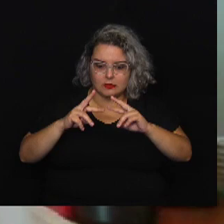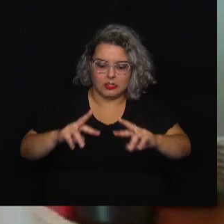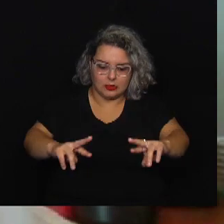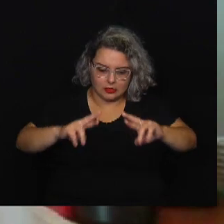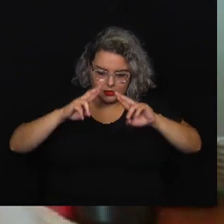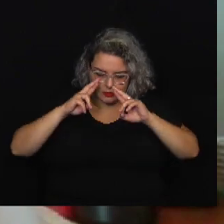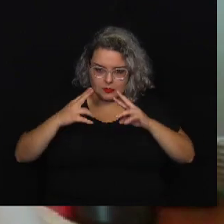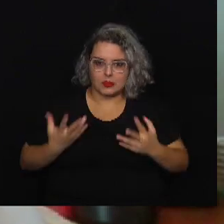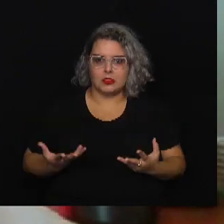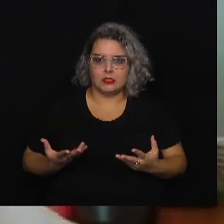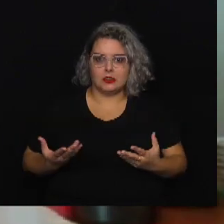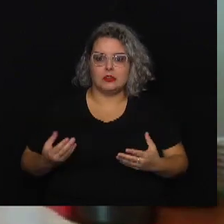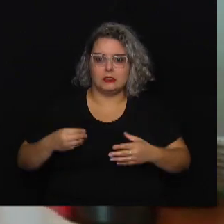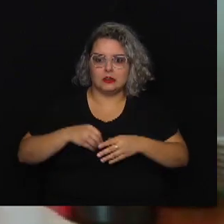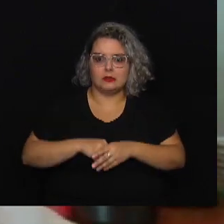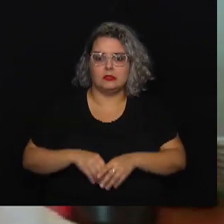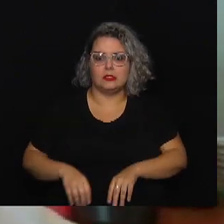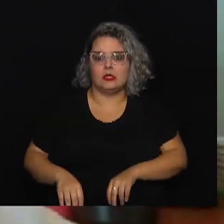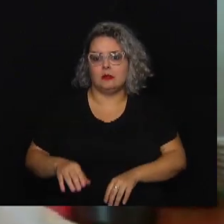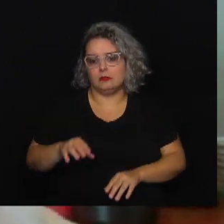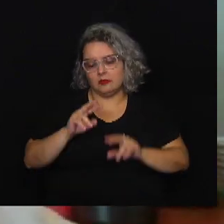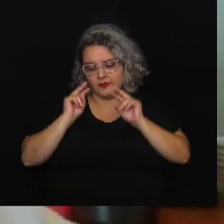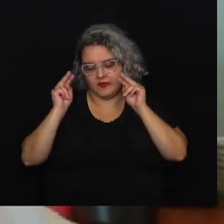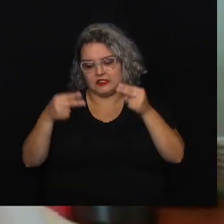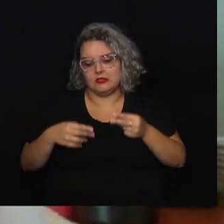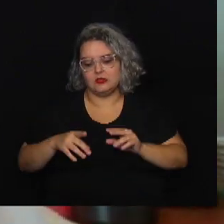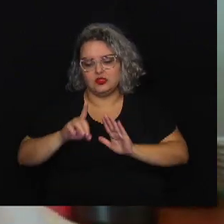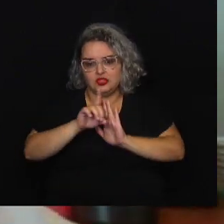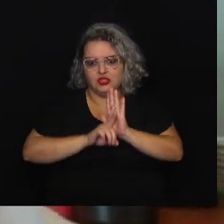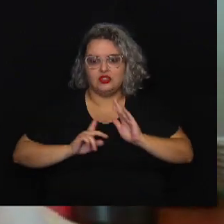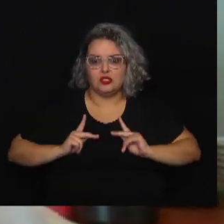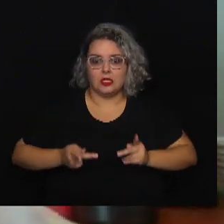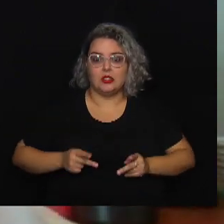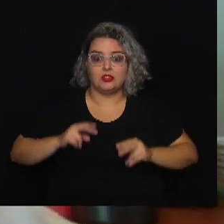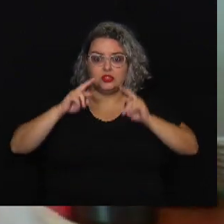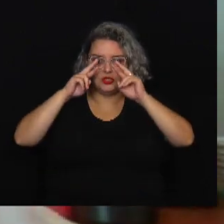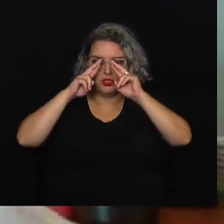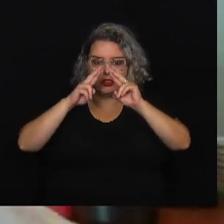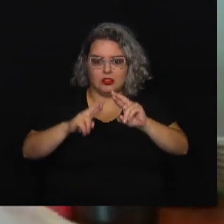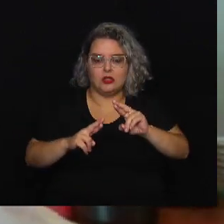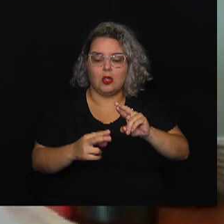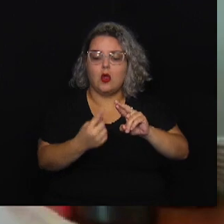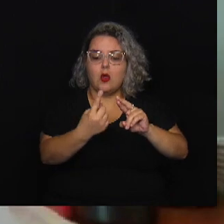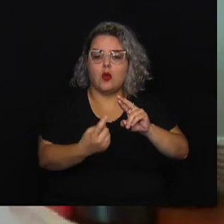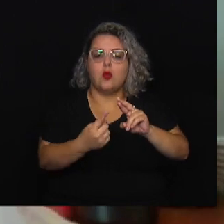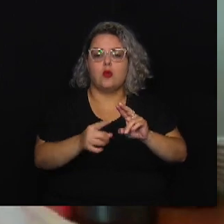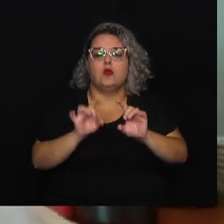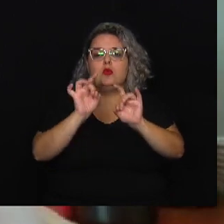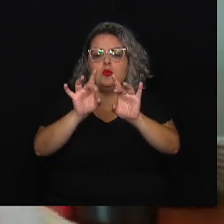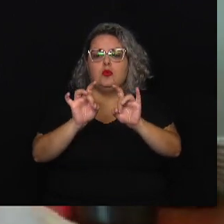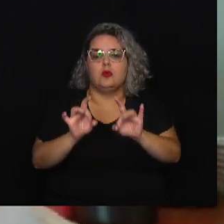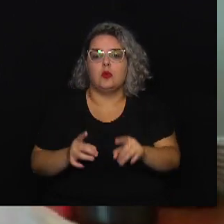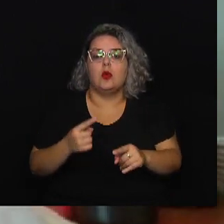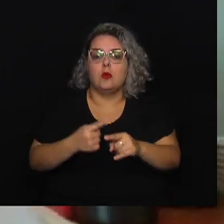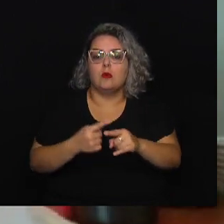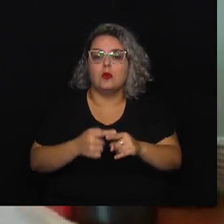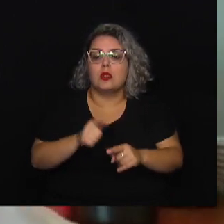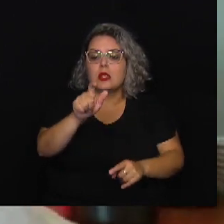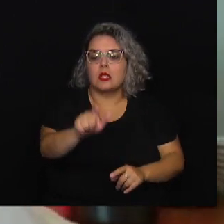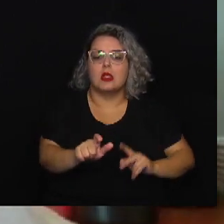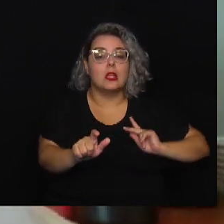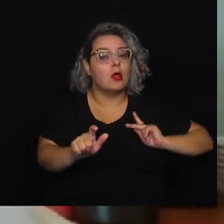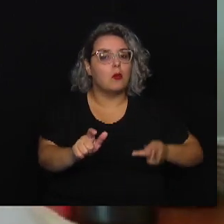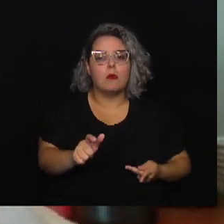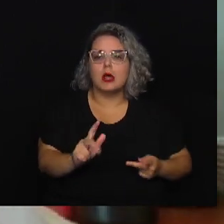perspectiva da educação em direitos humanos, a gente fala, a gente respeita uma pessoa única e exclusivamente porque ela é tão humana quanto